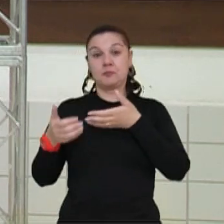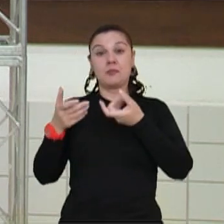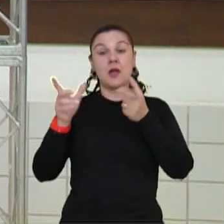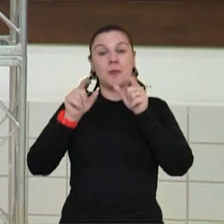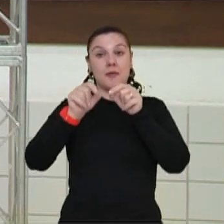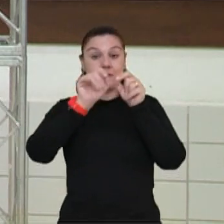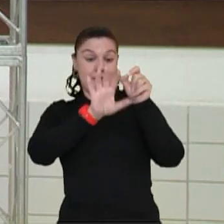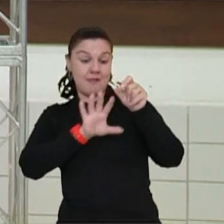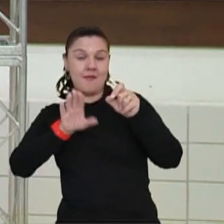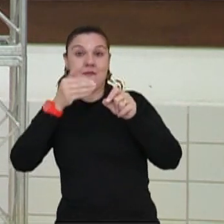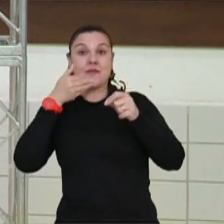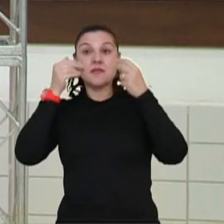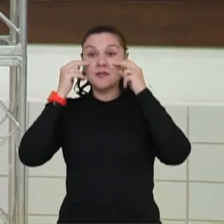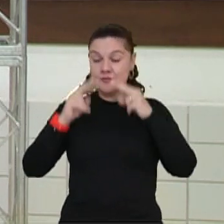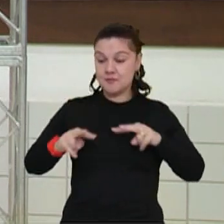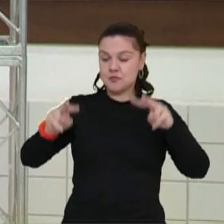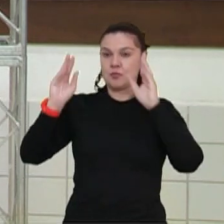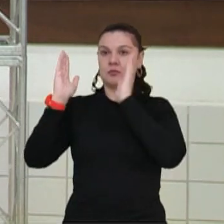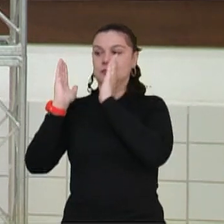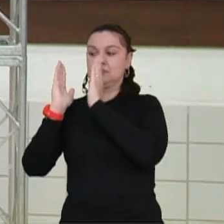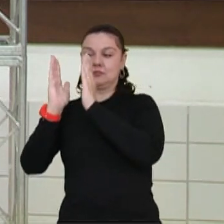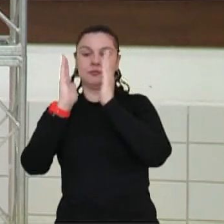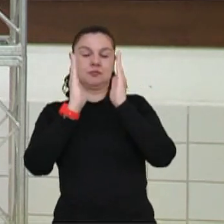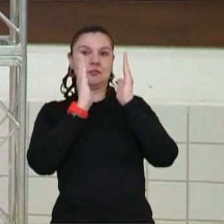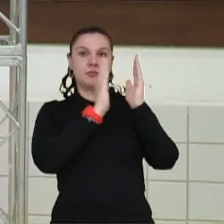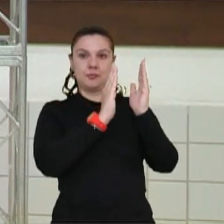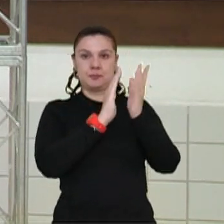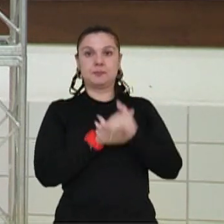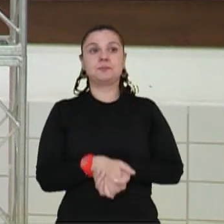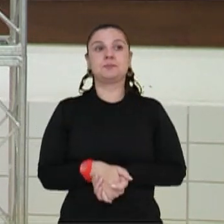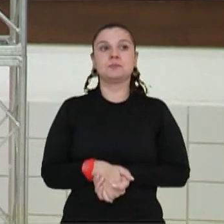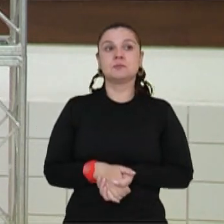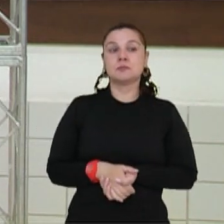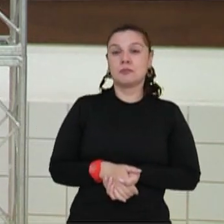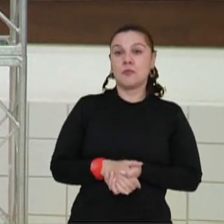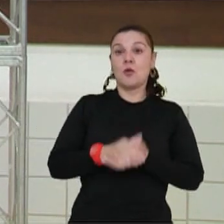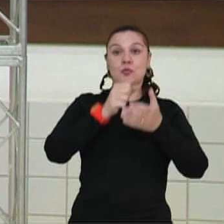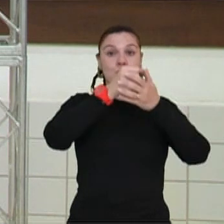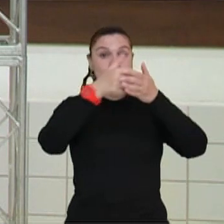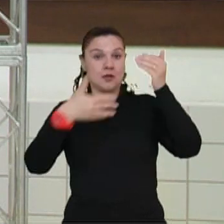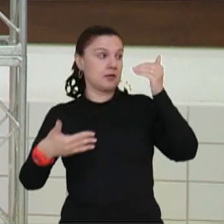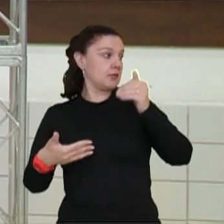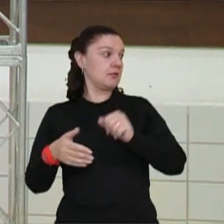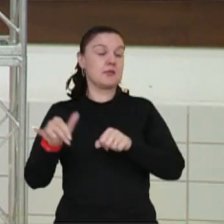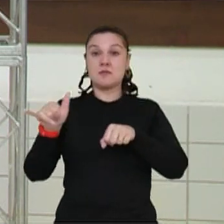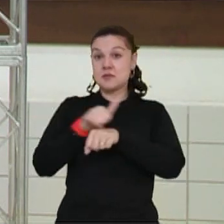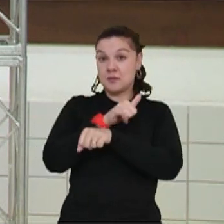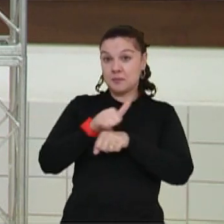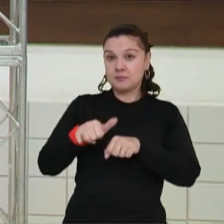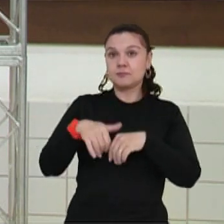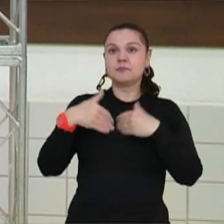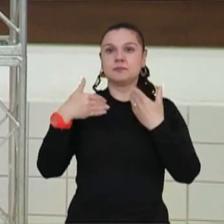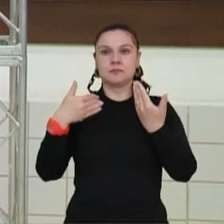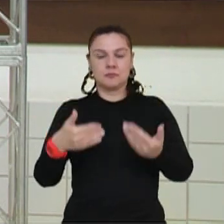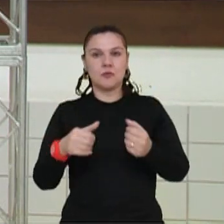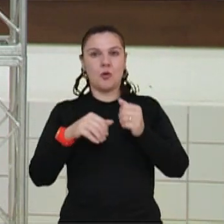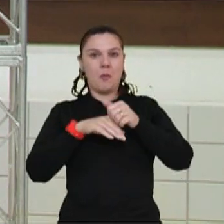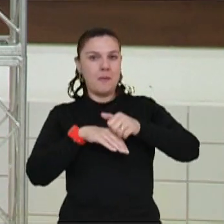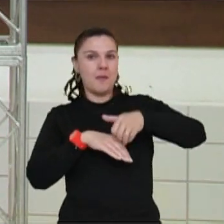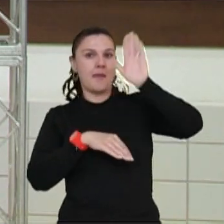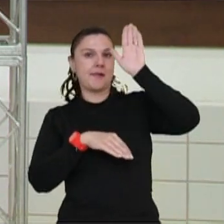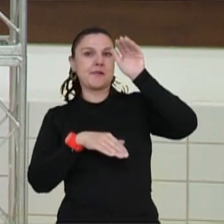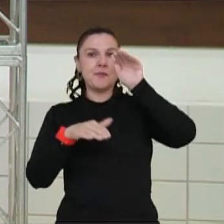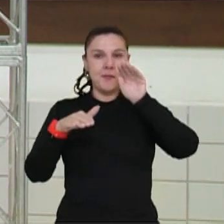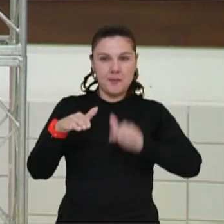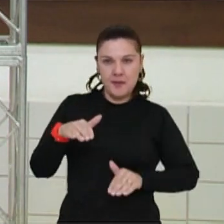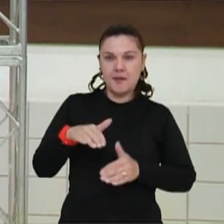para poder facilitar a visualização, colocar eles em ordem, algum tipo de ordem, usar algum critério, sistematizar. Então, você vai pôr em ordem crescente, ou